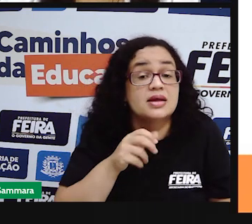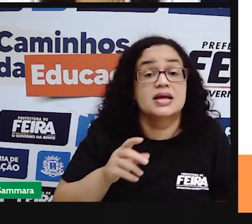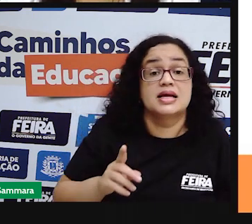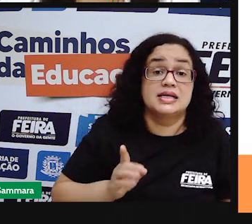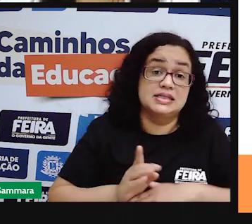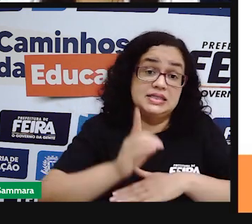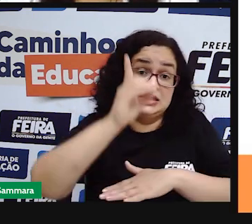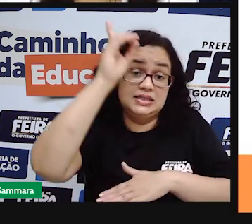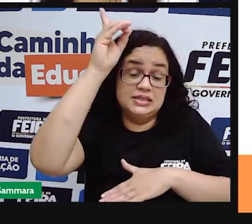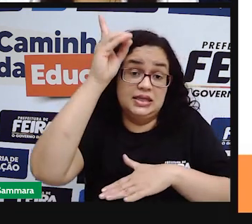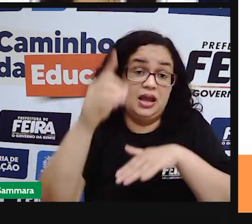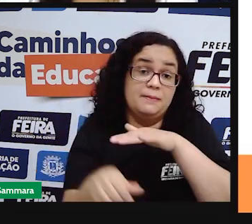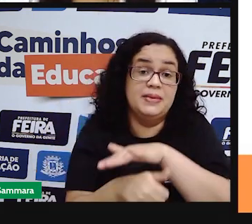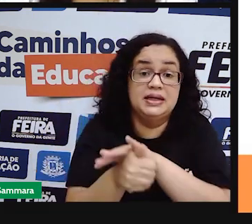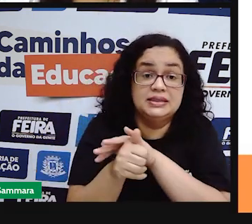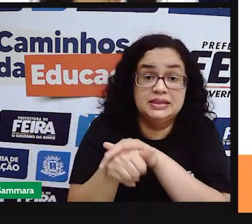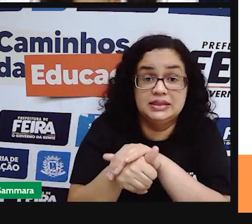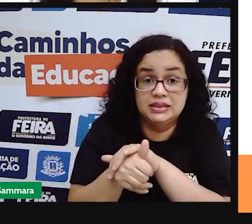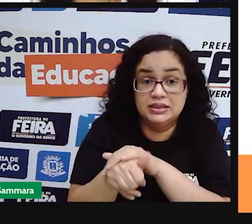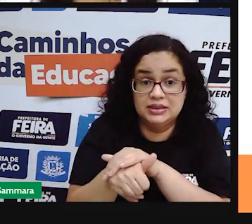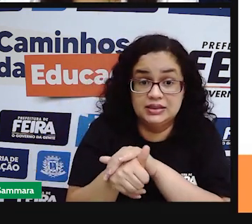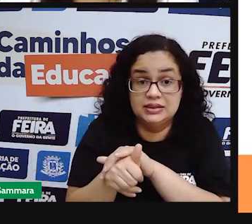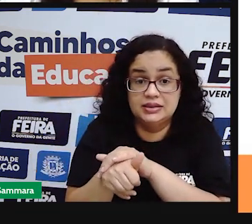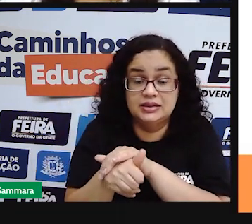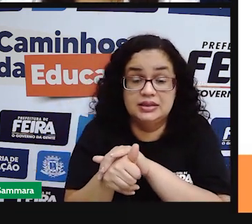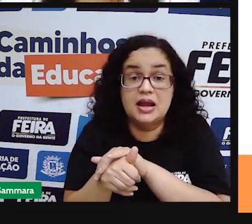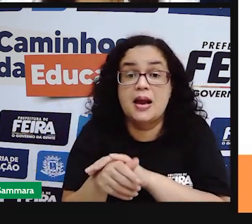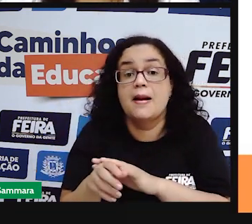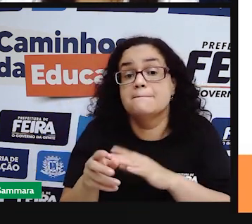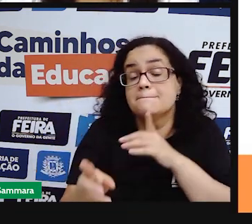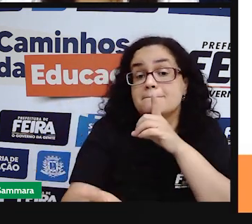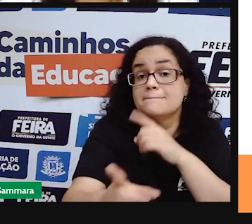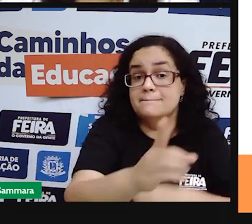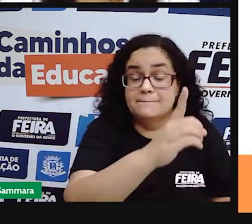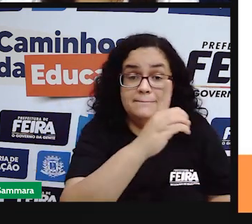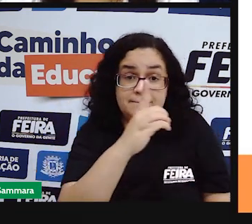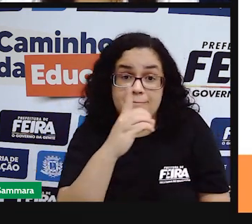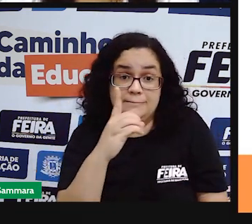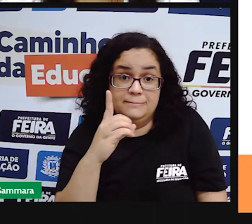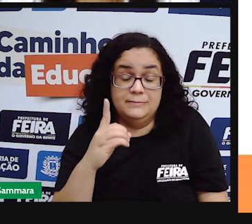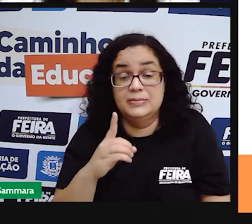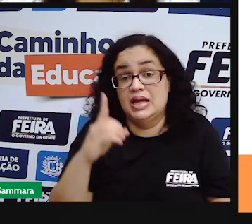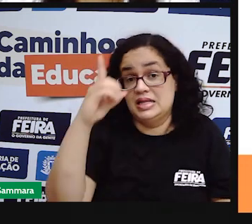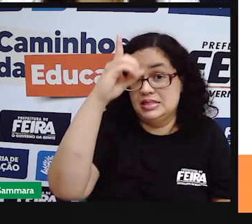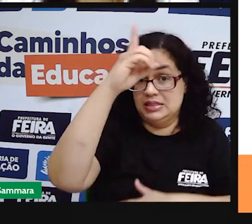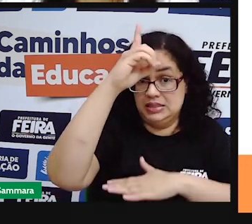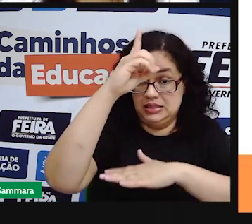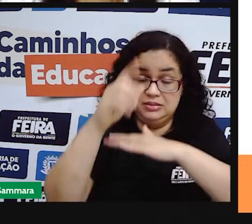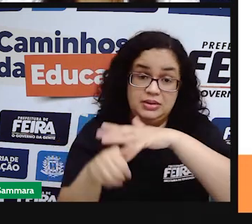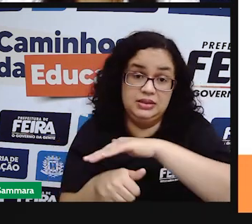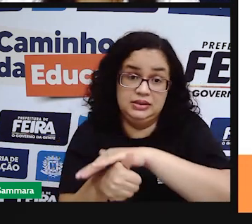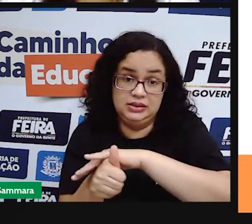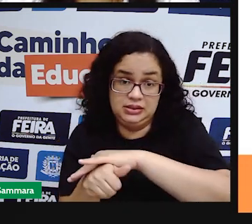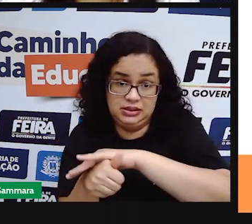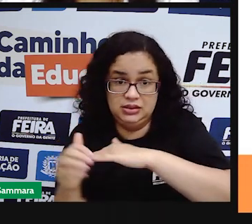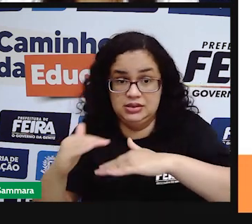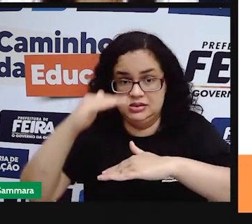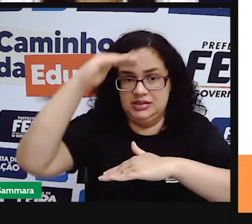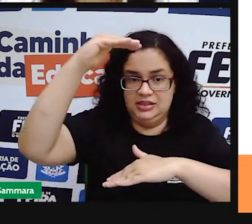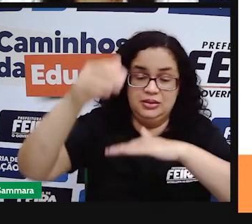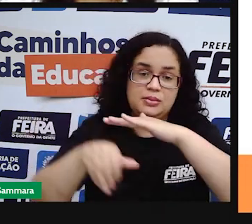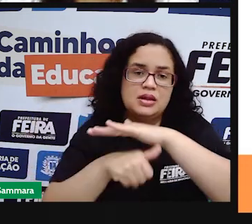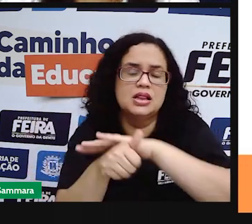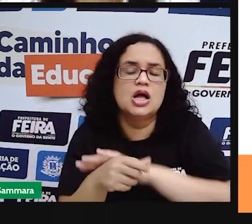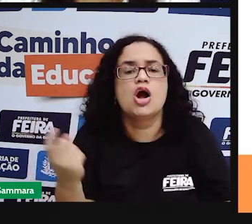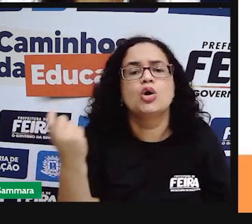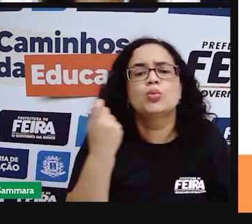acima da tartaruga. Então, a menina aparece, olha só, acima da tartaruga. E o